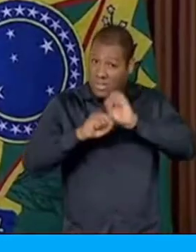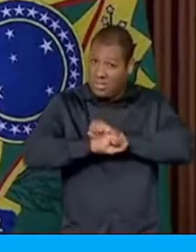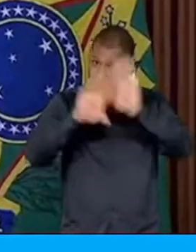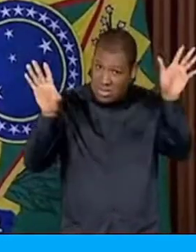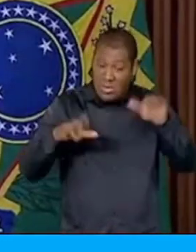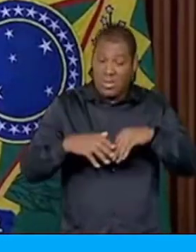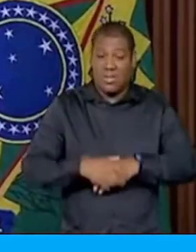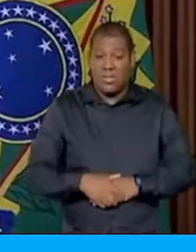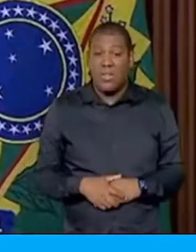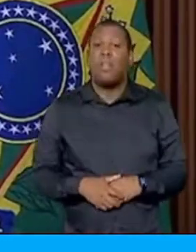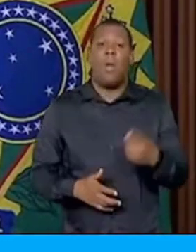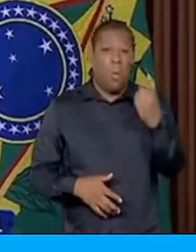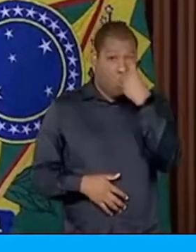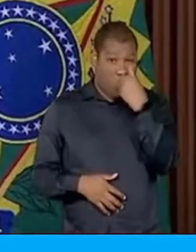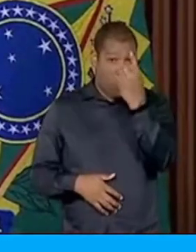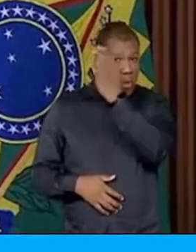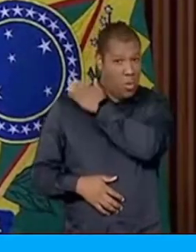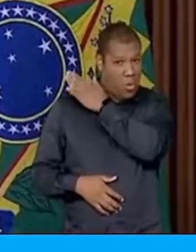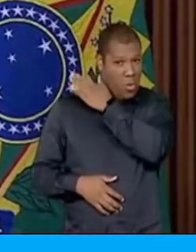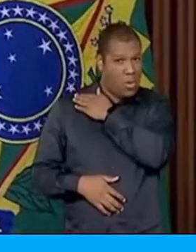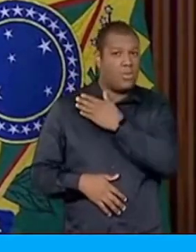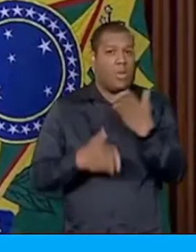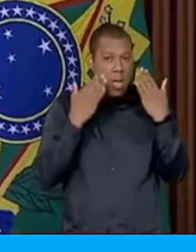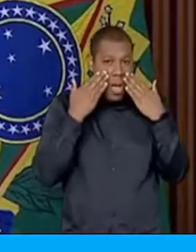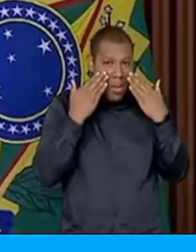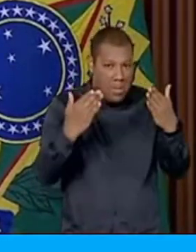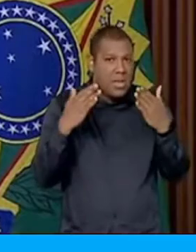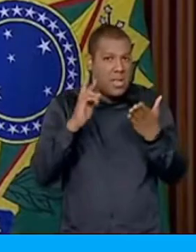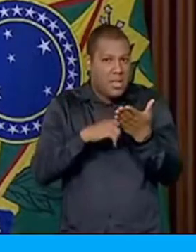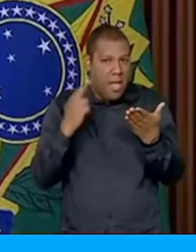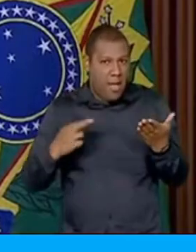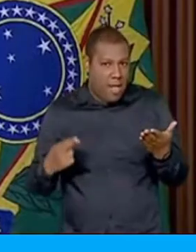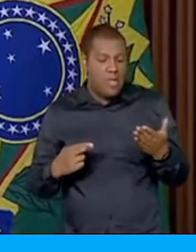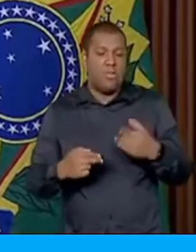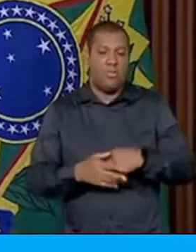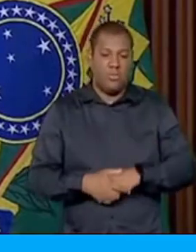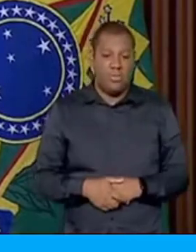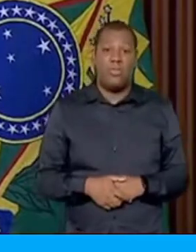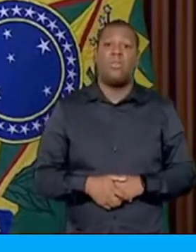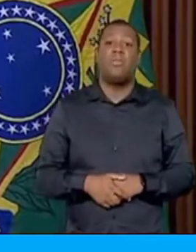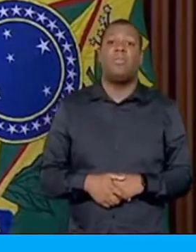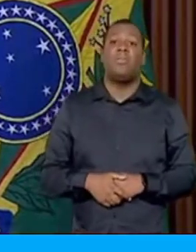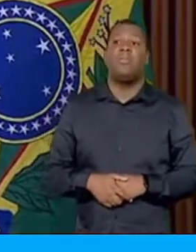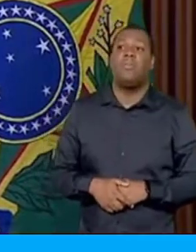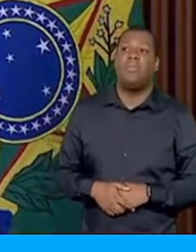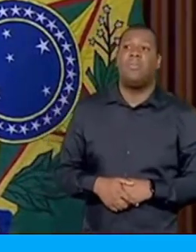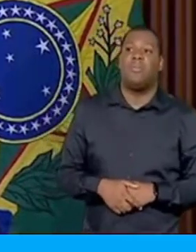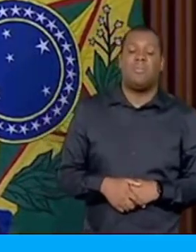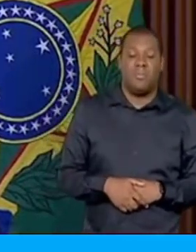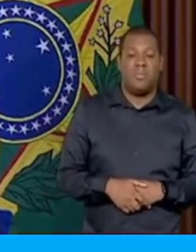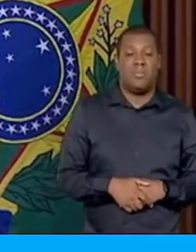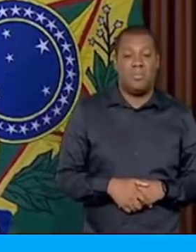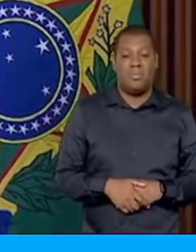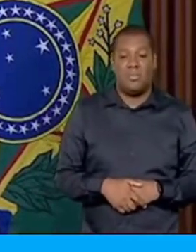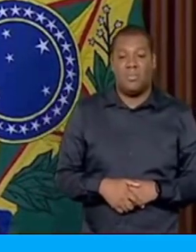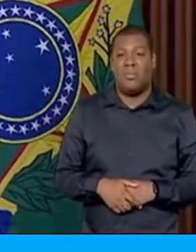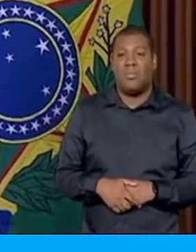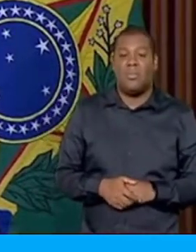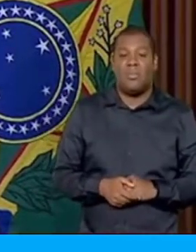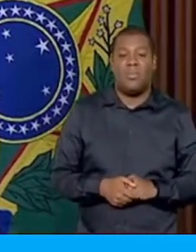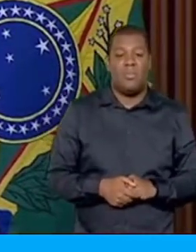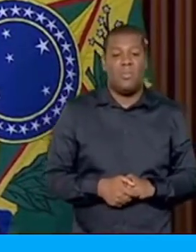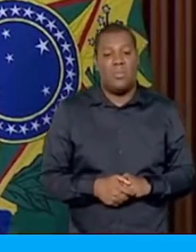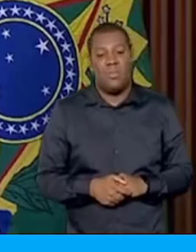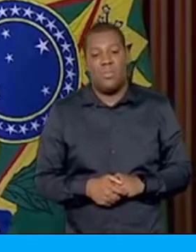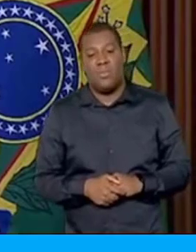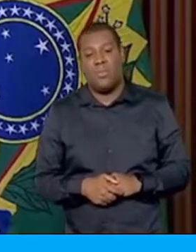nos números que o Rui Costa vai apresentar, porque eu acho que vocês vão ficar surpresos com o que aconteceu nesse país,